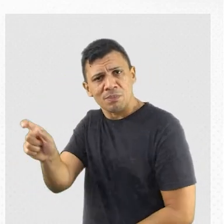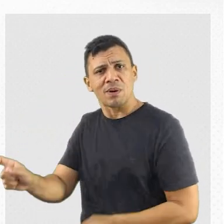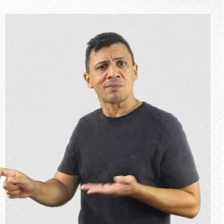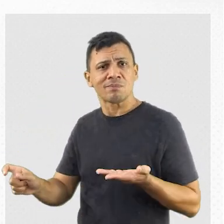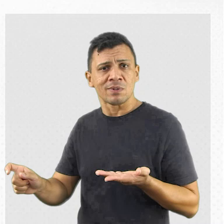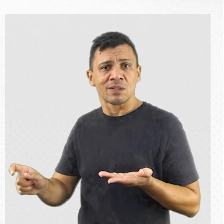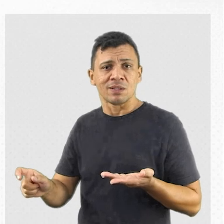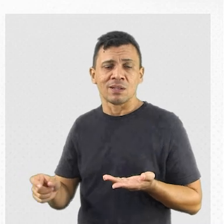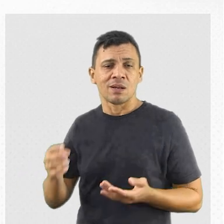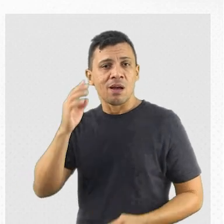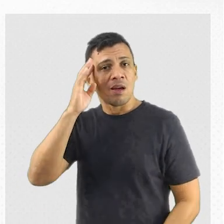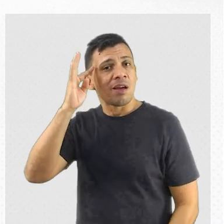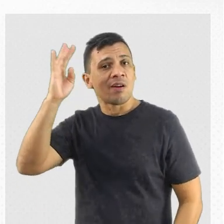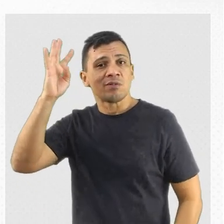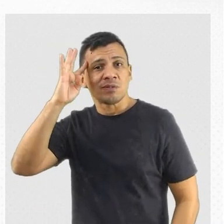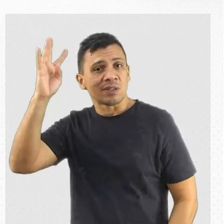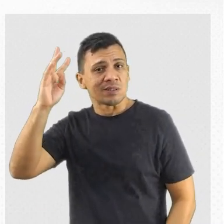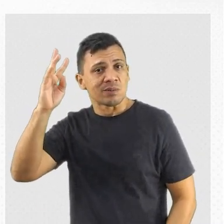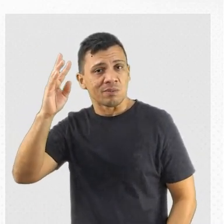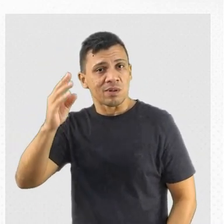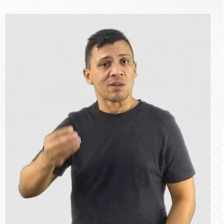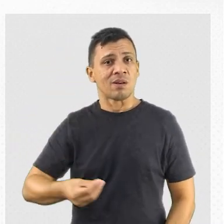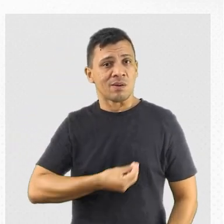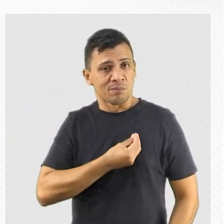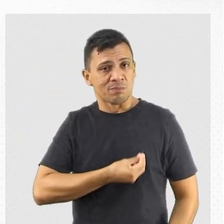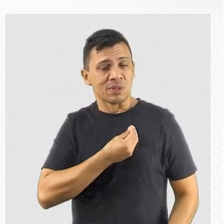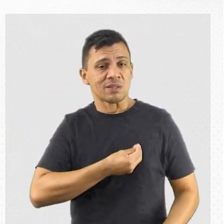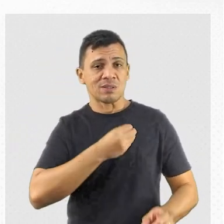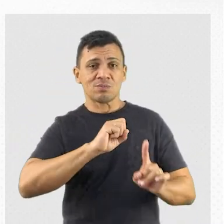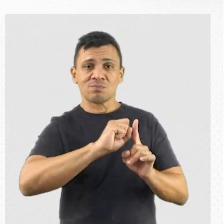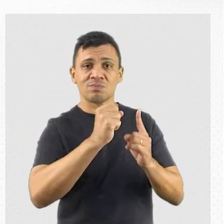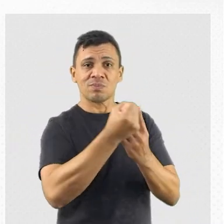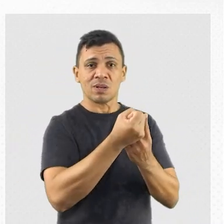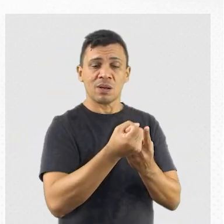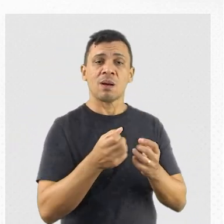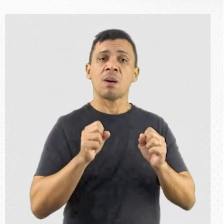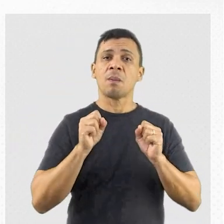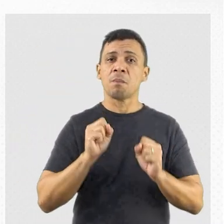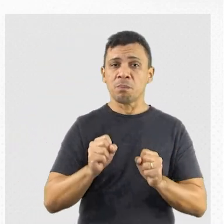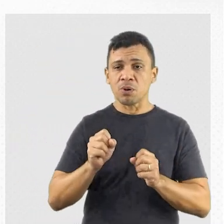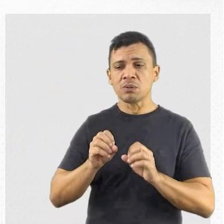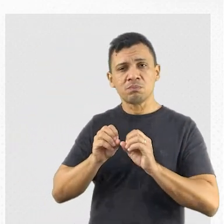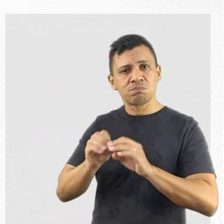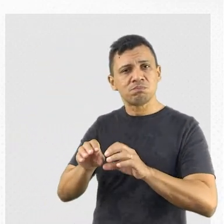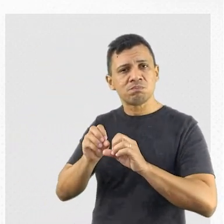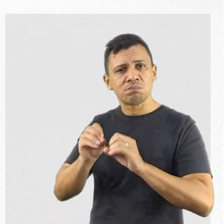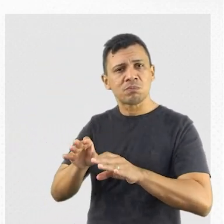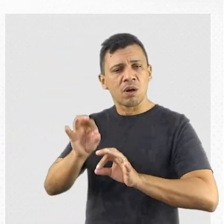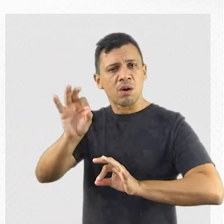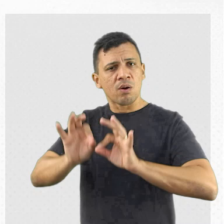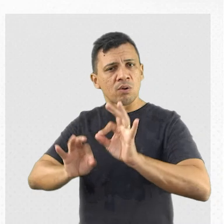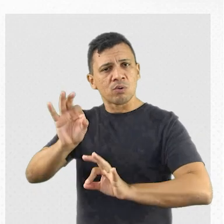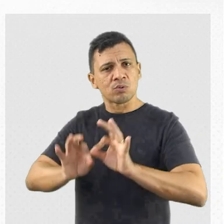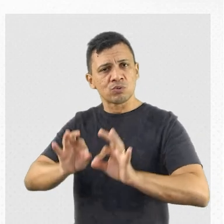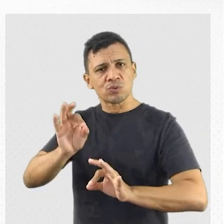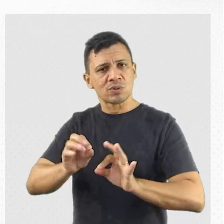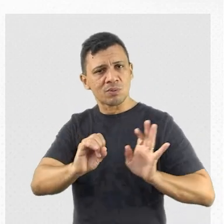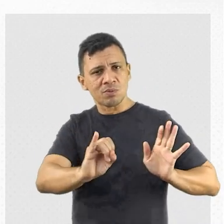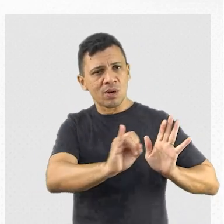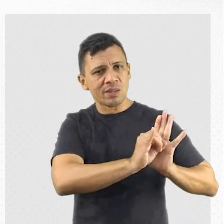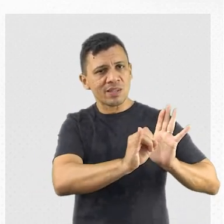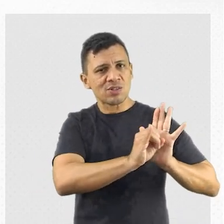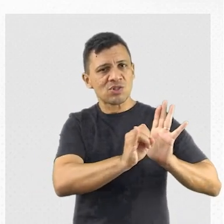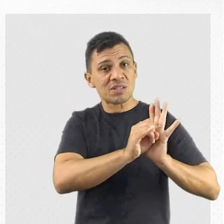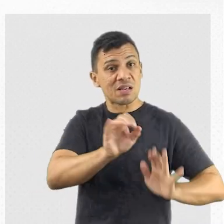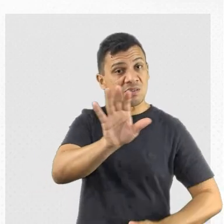o indivíduo. De tal forma que, ao longo da história da sociologia, os diferentes autores que foram aparecendo, eles